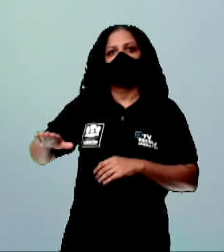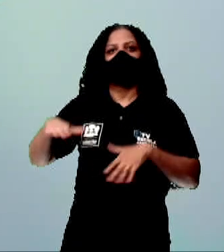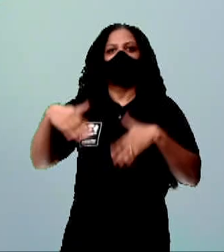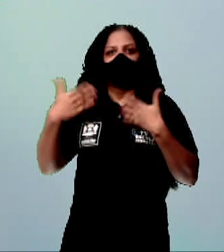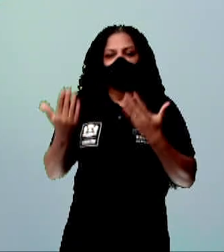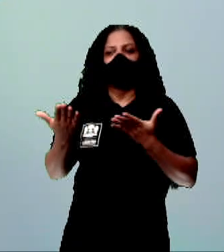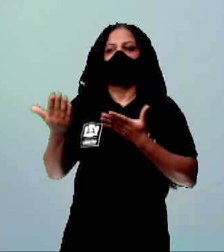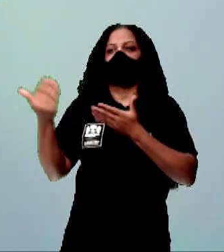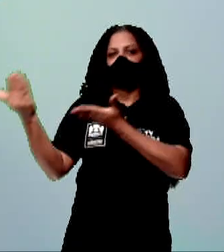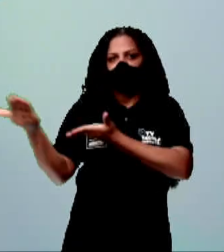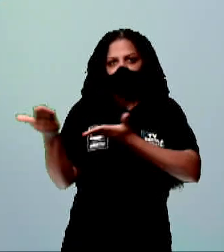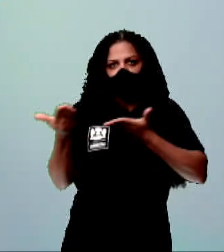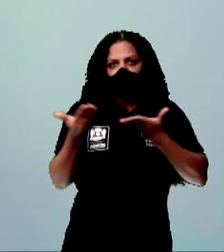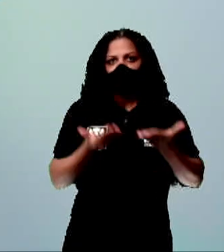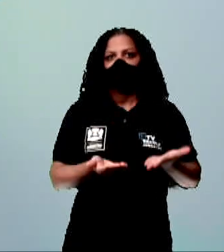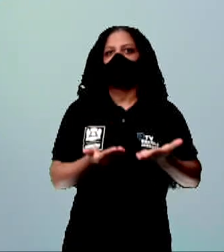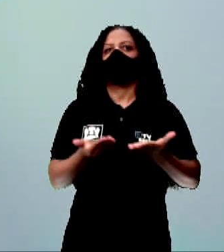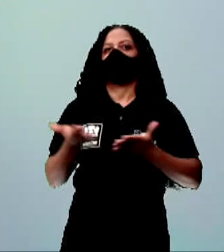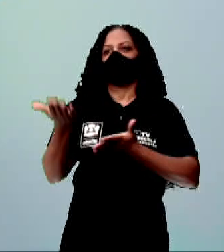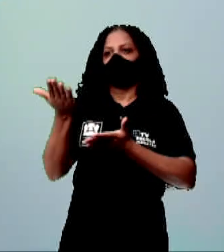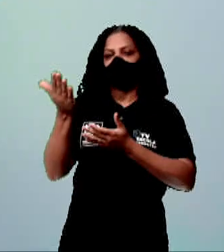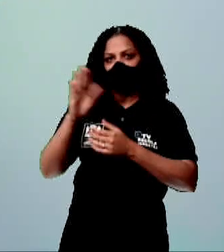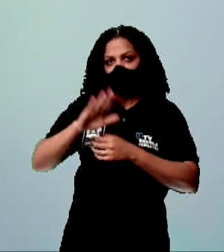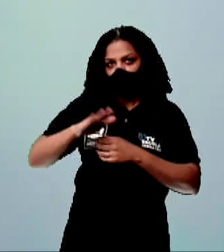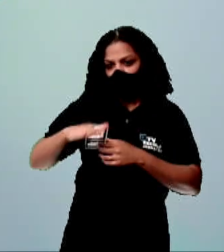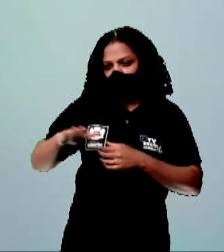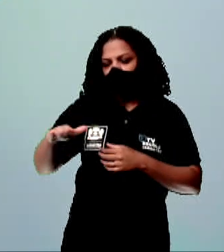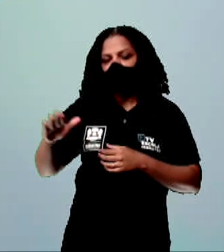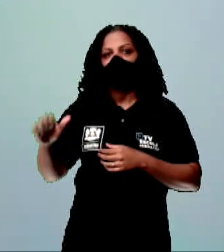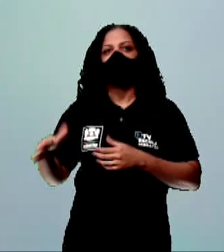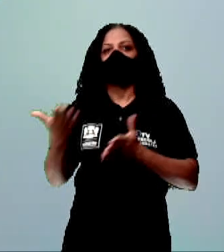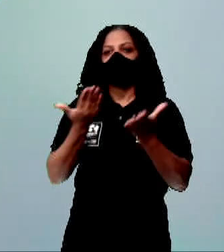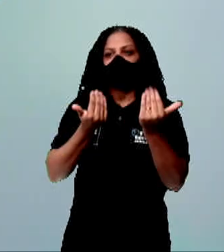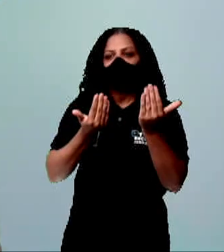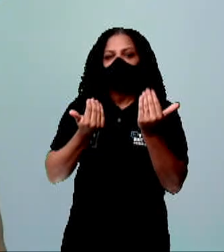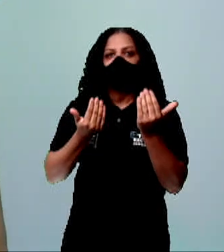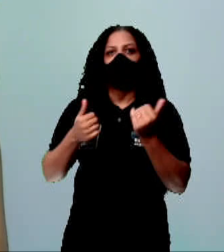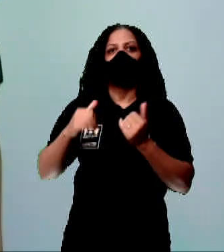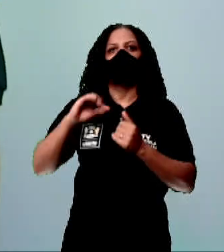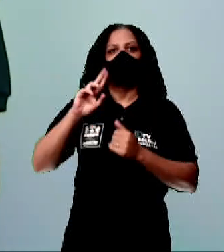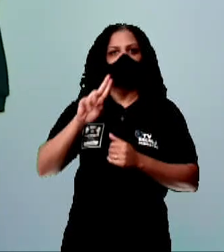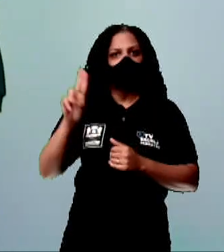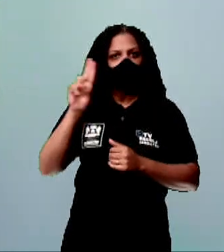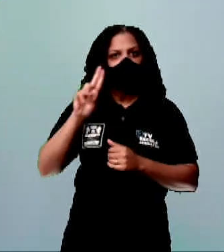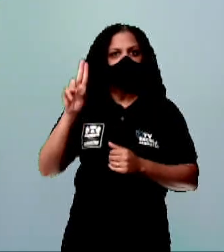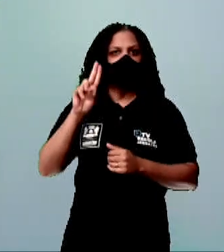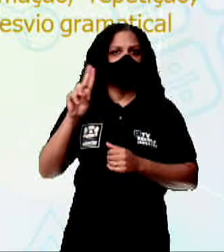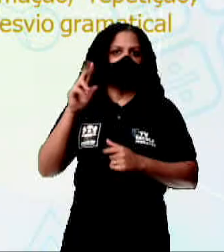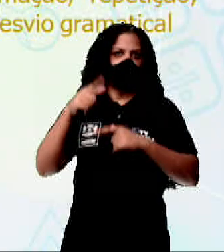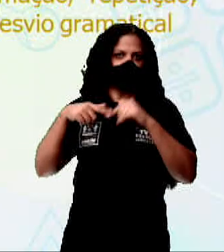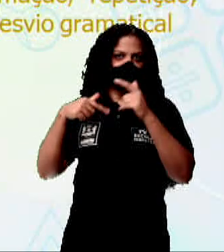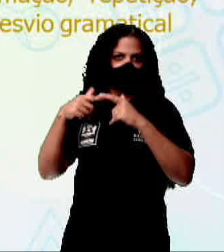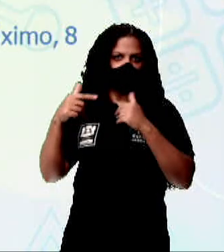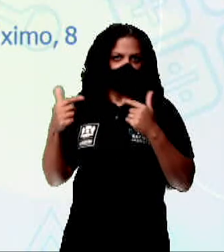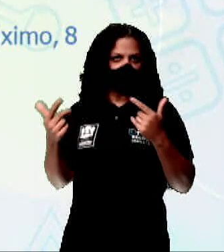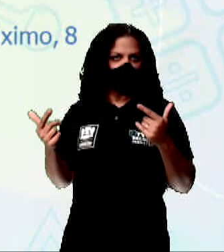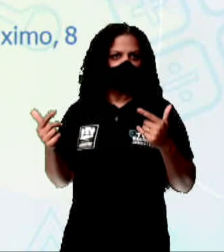os jovens também a consumir a questão deste produto, tá certo?